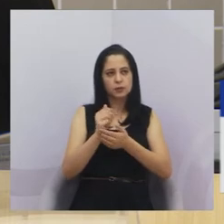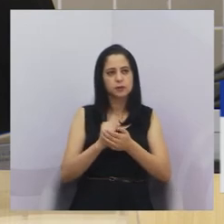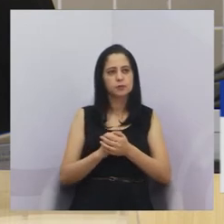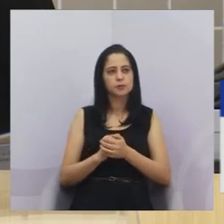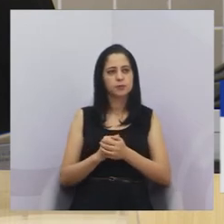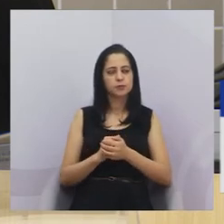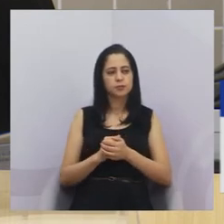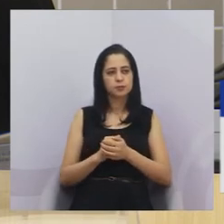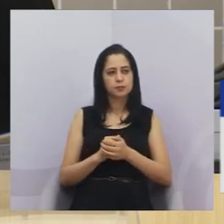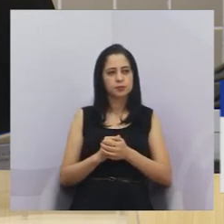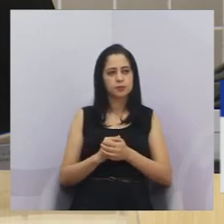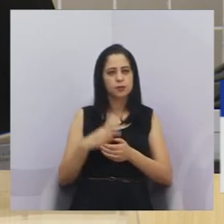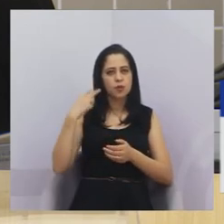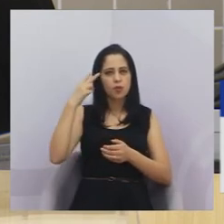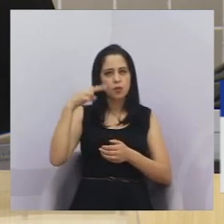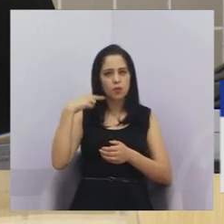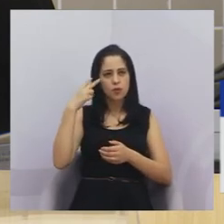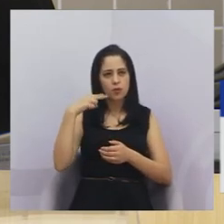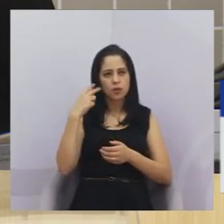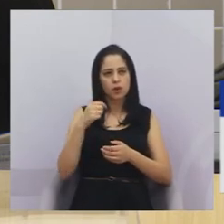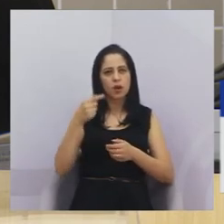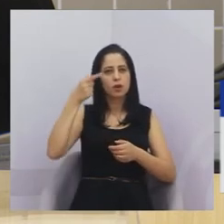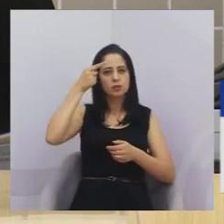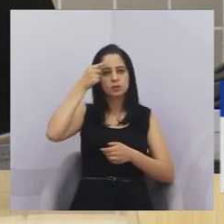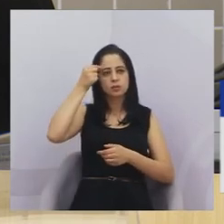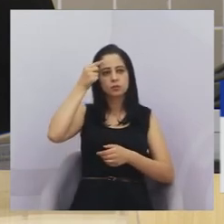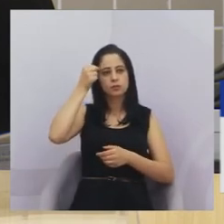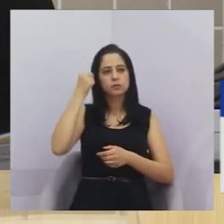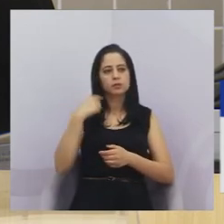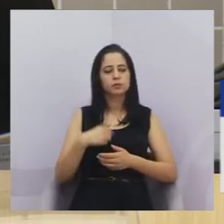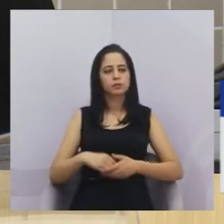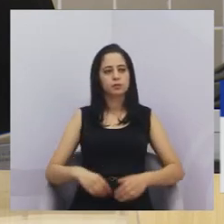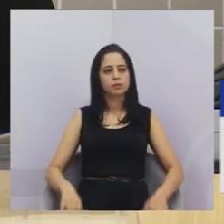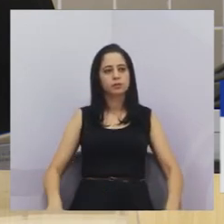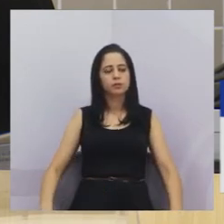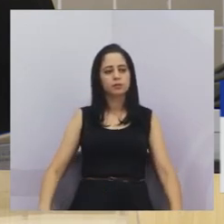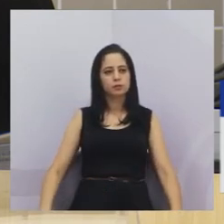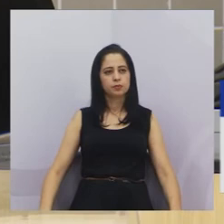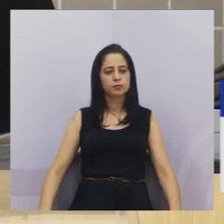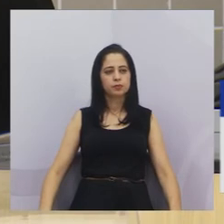subscrevemos. Vereador Edgar Sasaki.